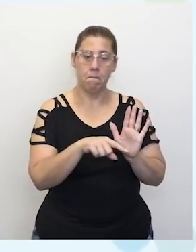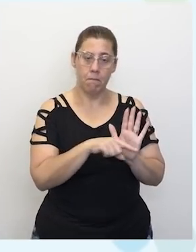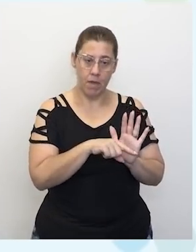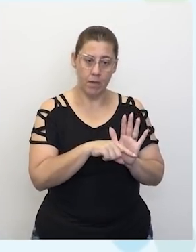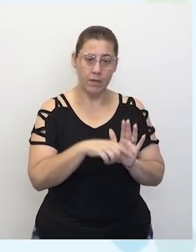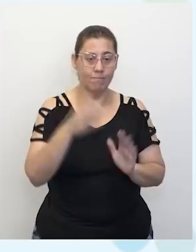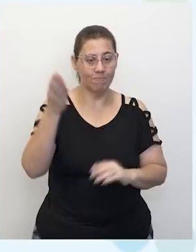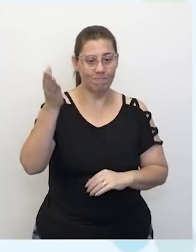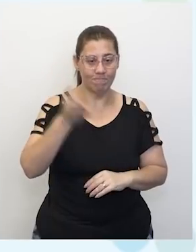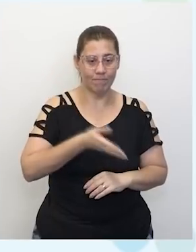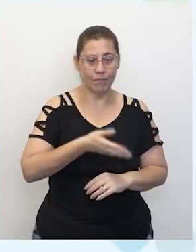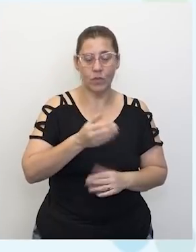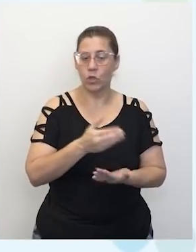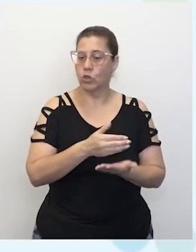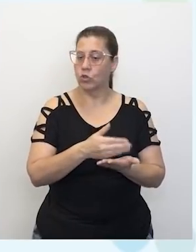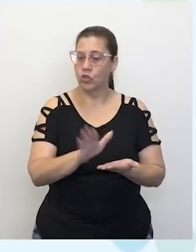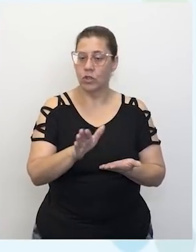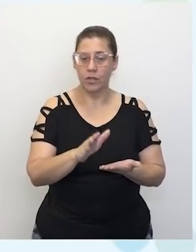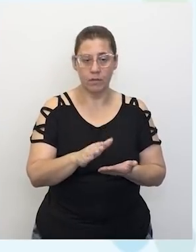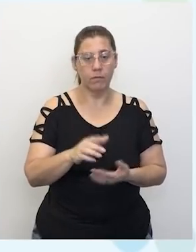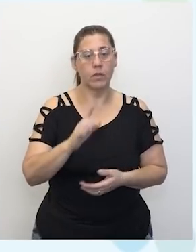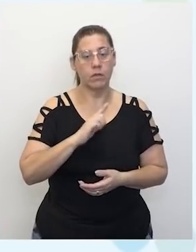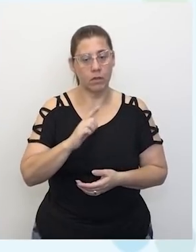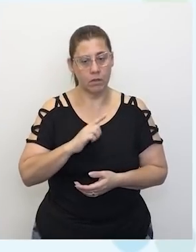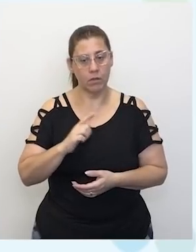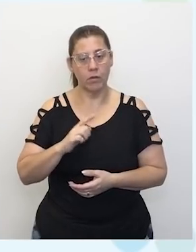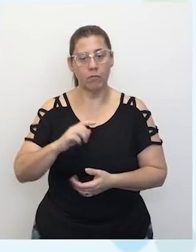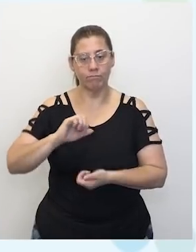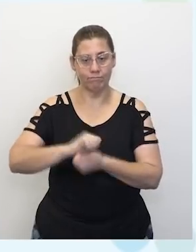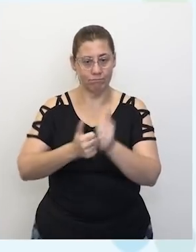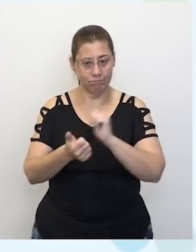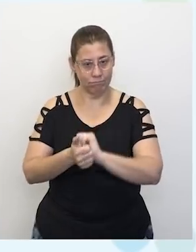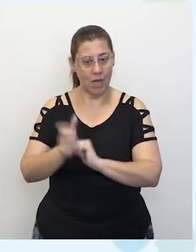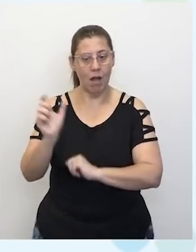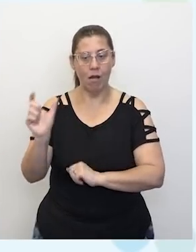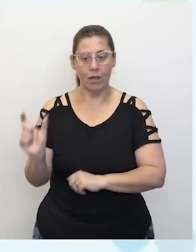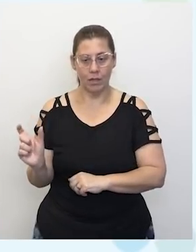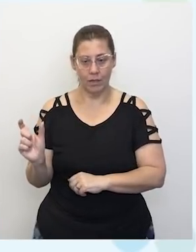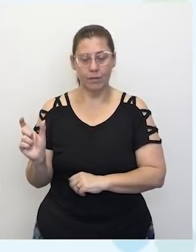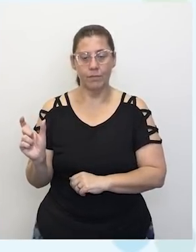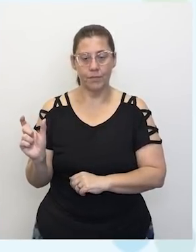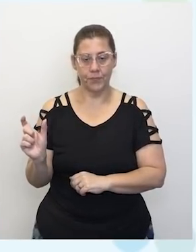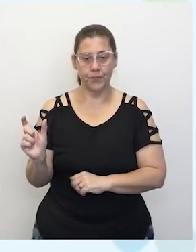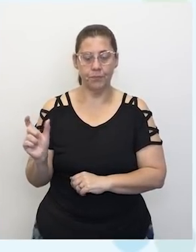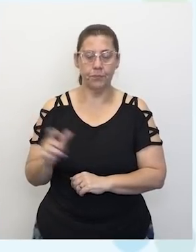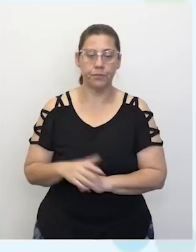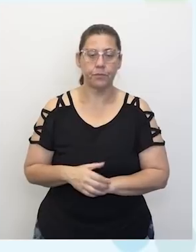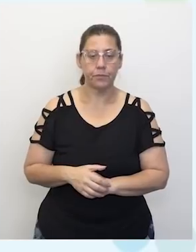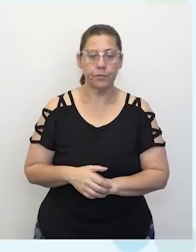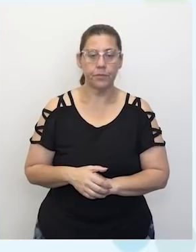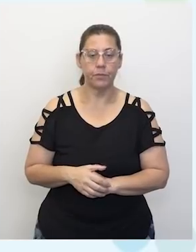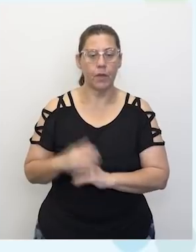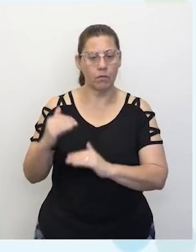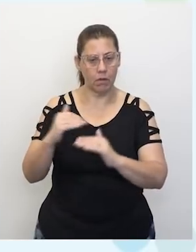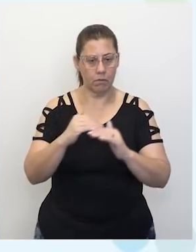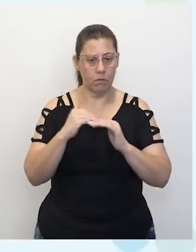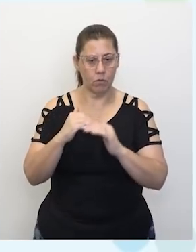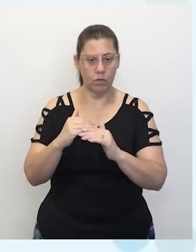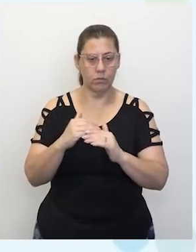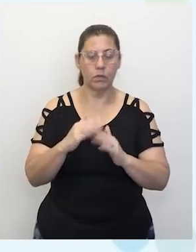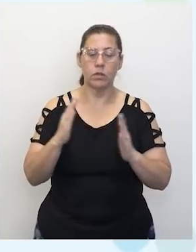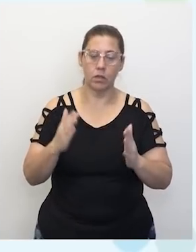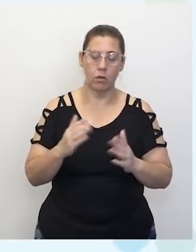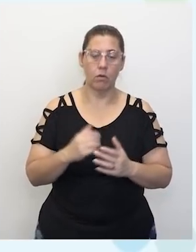ele some, ó. Do outro lado, eu vou ter que restaurar ele lá, tá certo? Do outro lado, com relação à igualdade, tá? Primeira